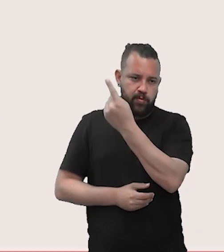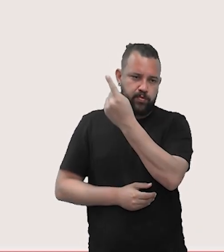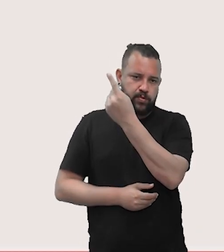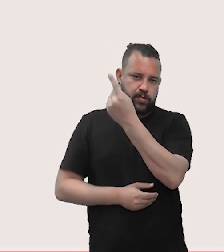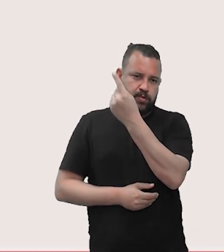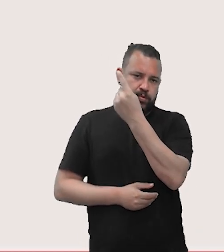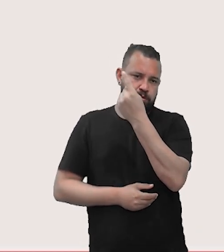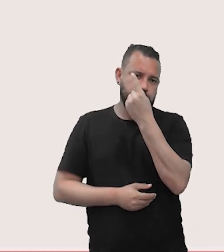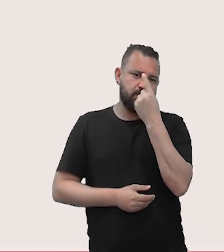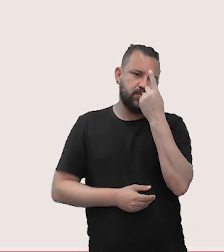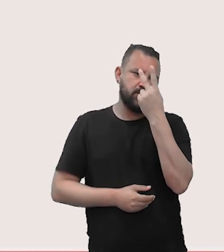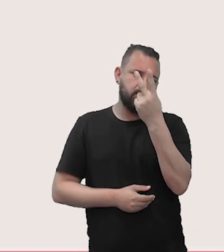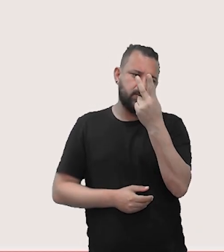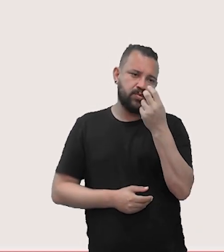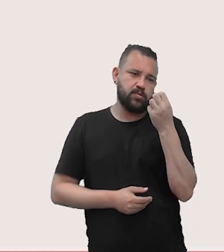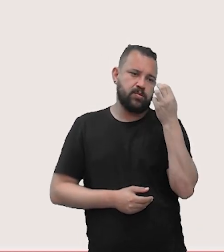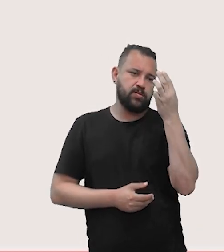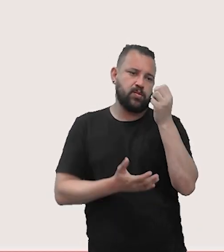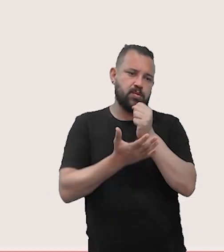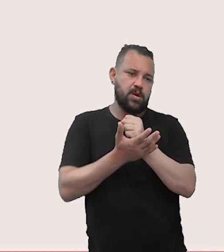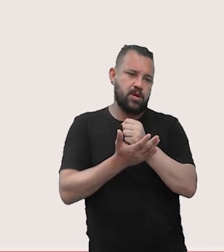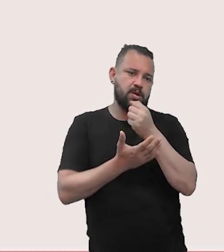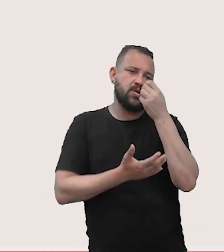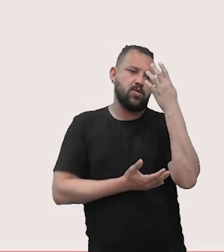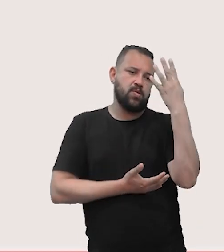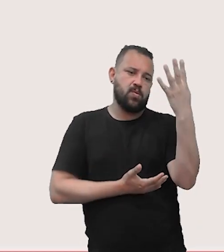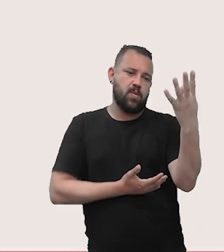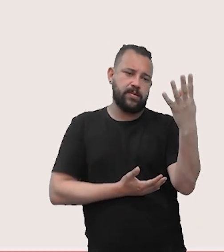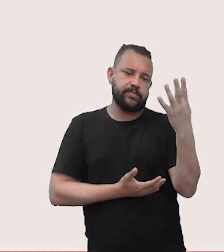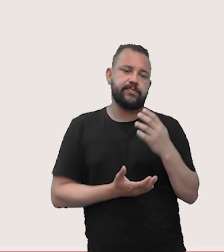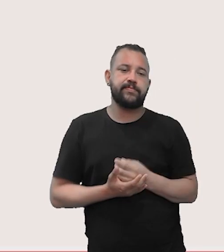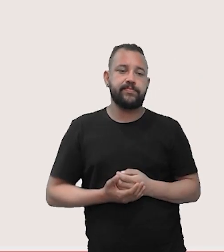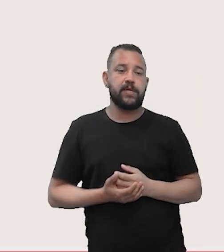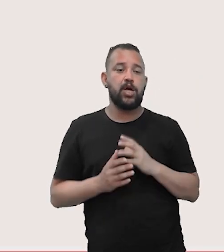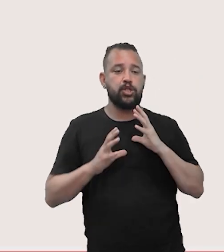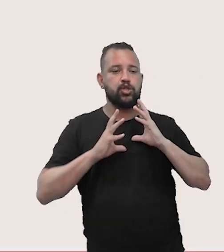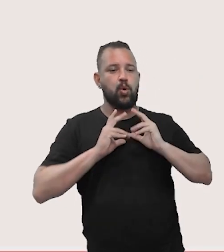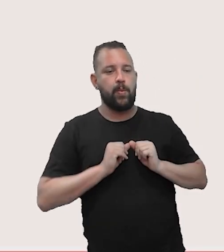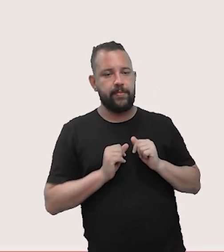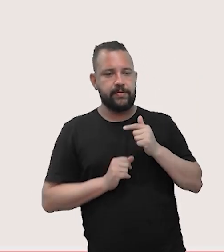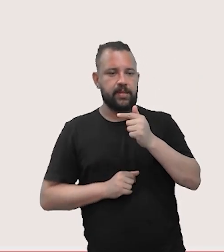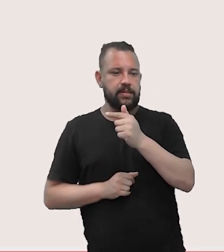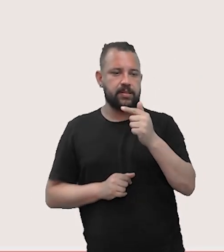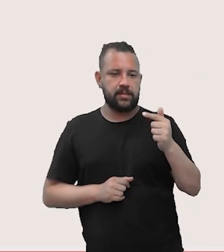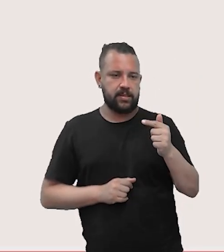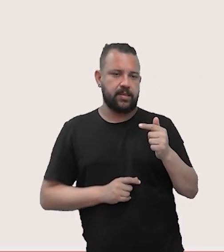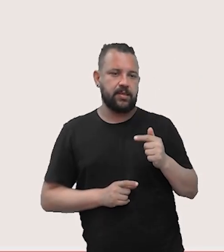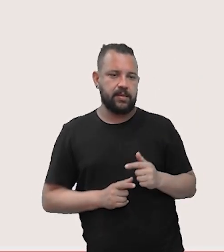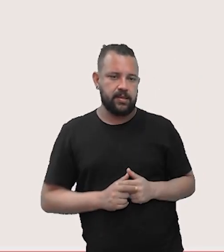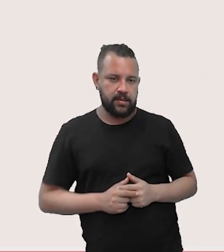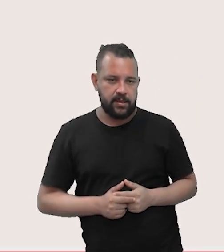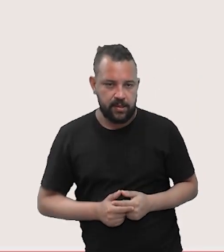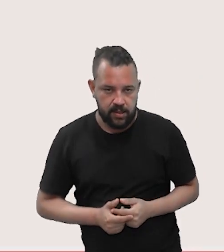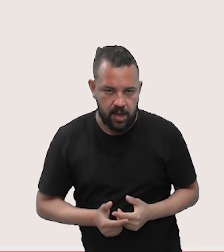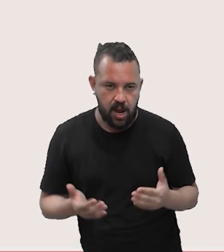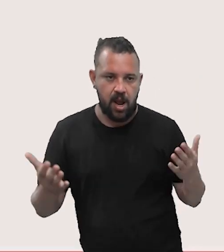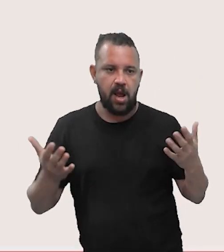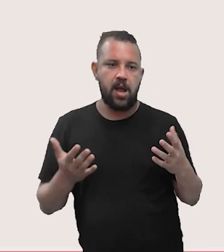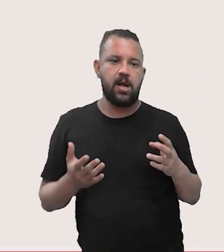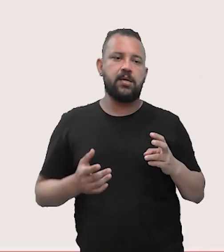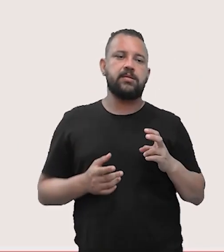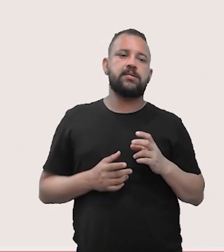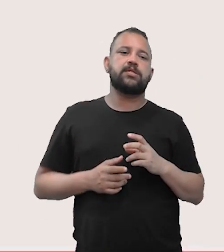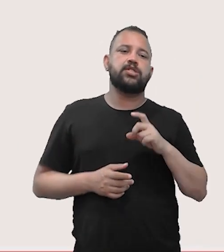jogo 1, jogo 2, jogo 3, jogo 4. Somei, deu 77. Vou somar agora com o quinto jogo que eu estou chamando de